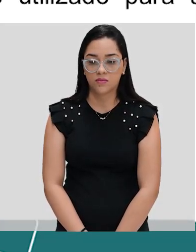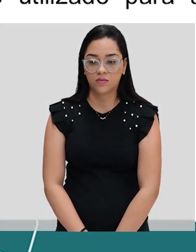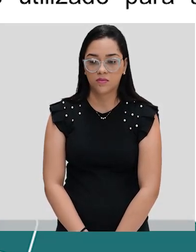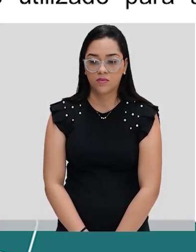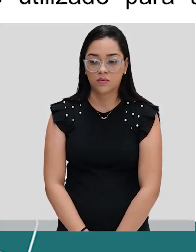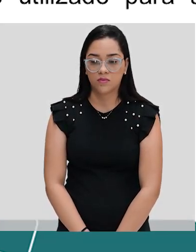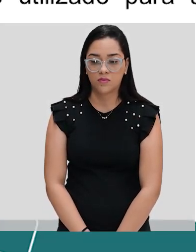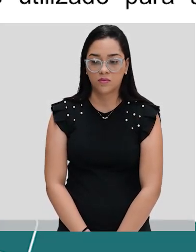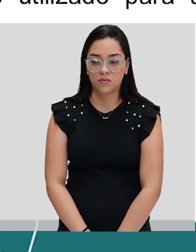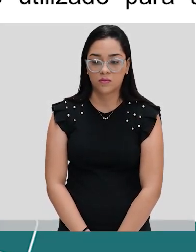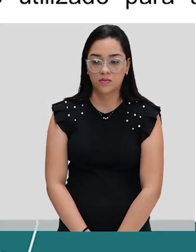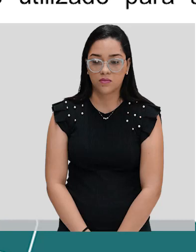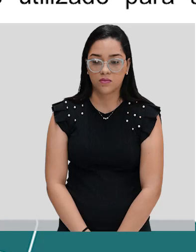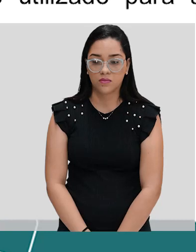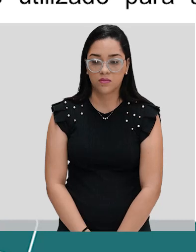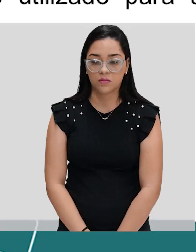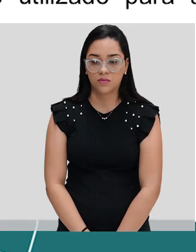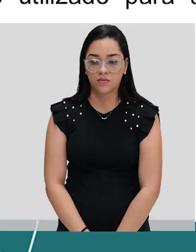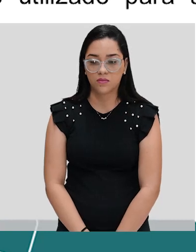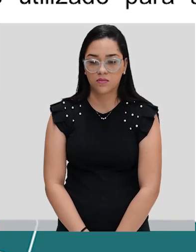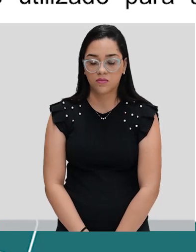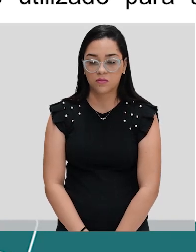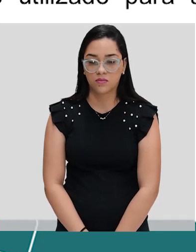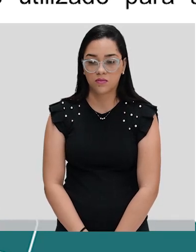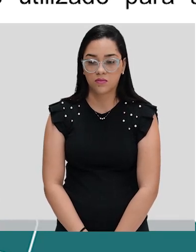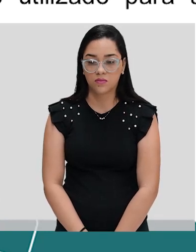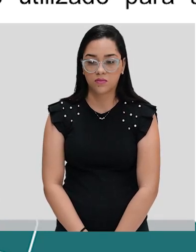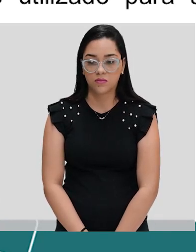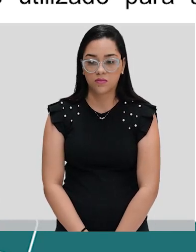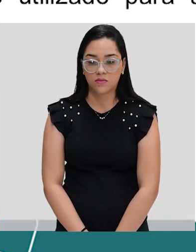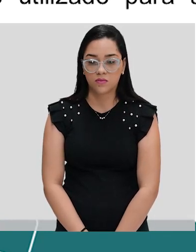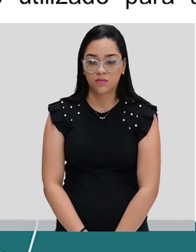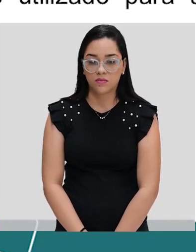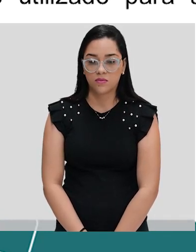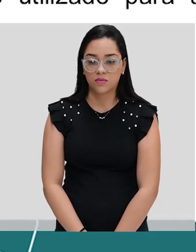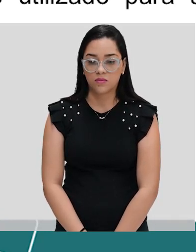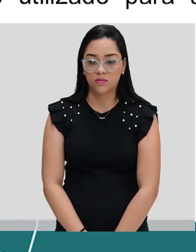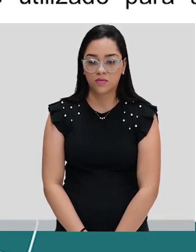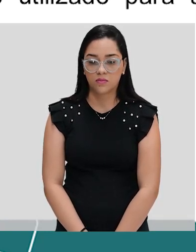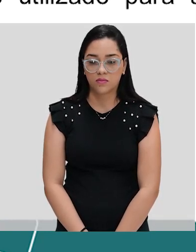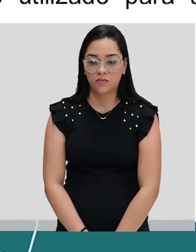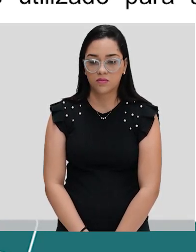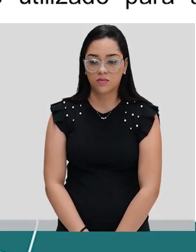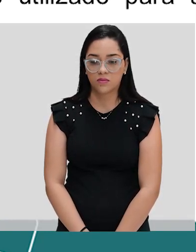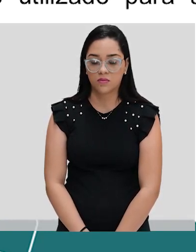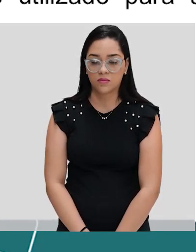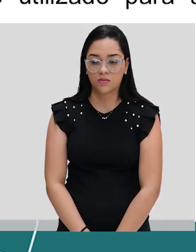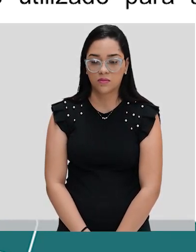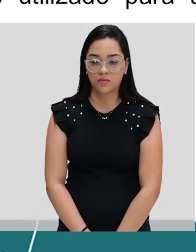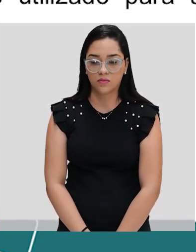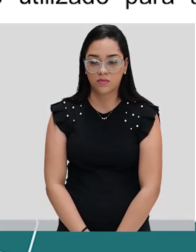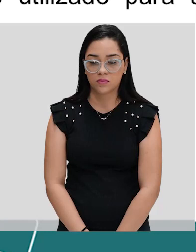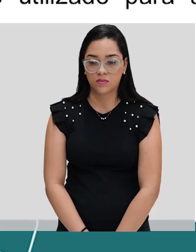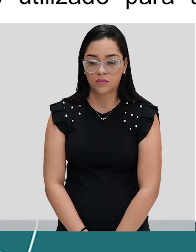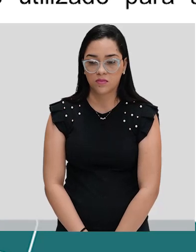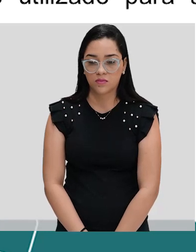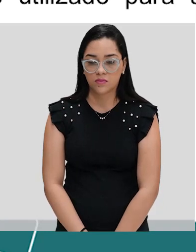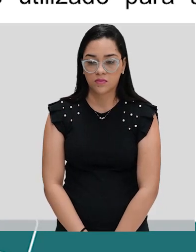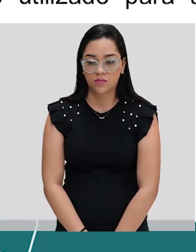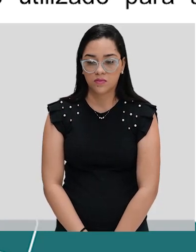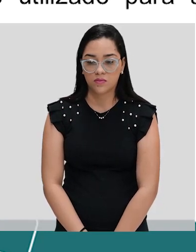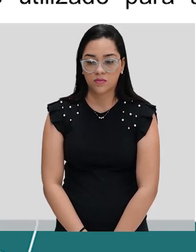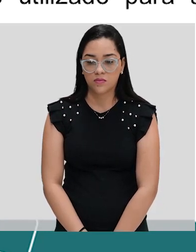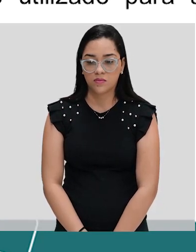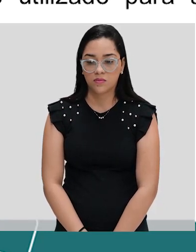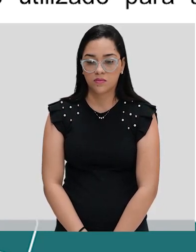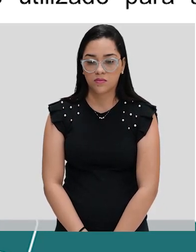maioria dos usos de água doce. No entanto, para a indústria, a água do mar é de grande interesse, uma